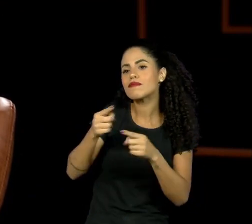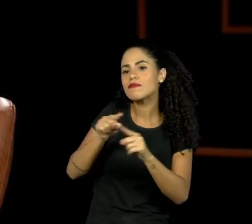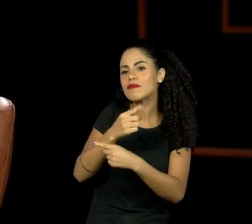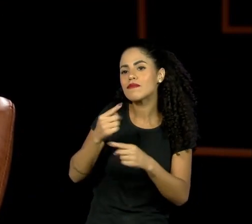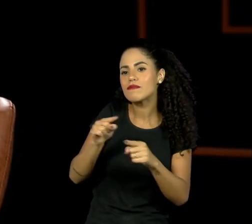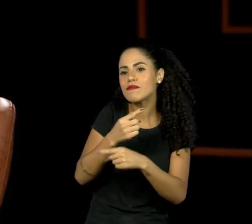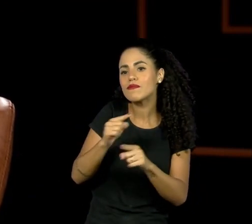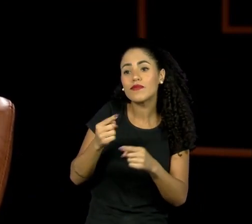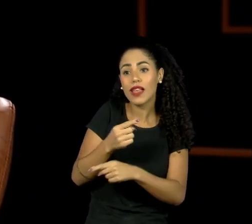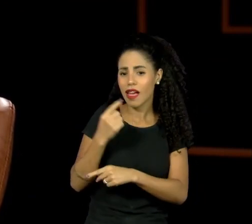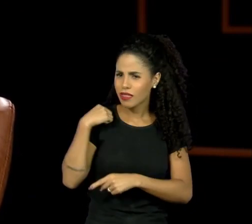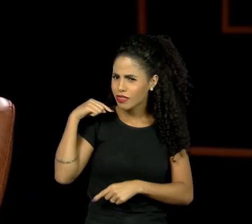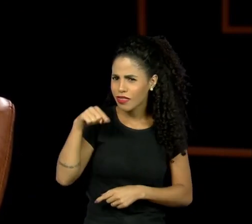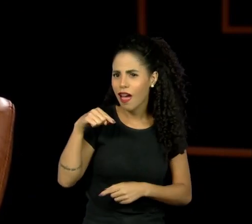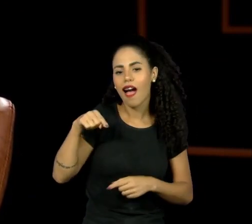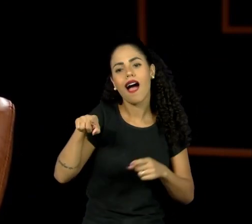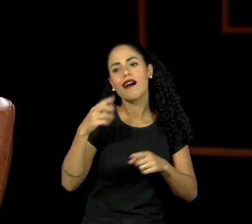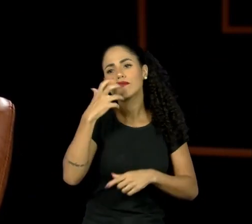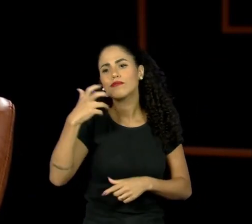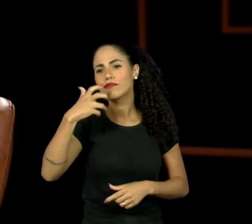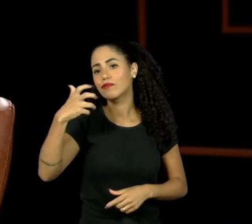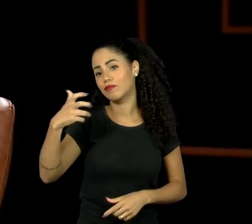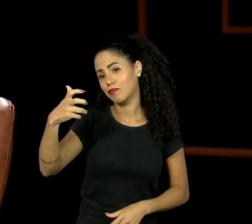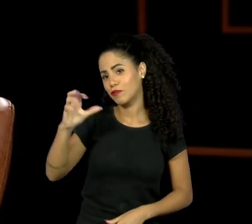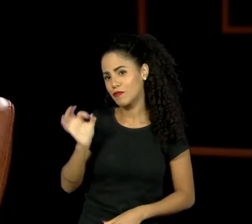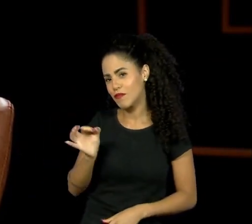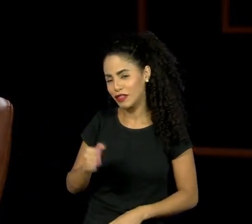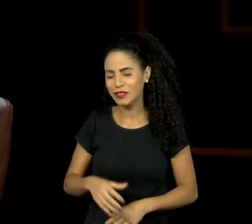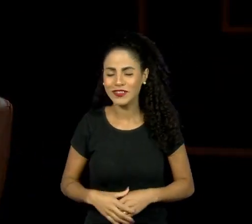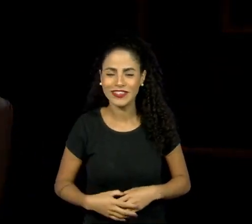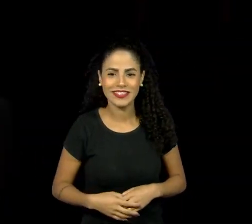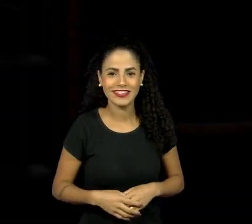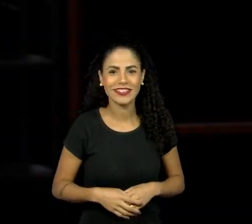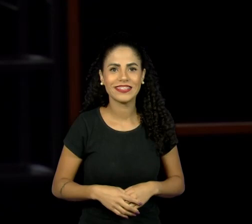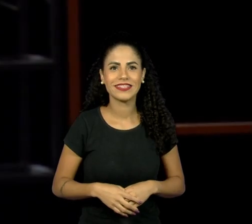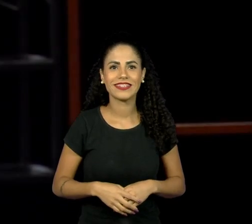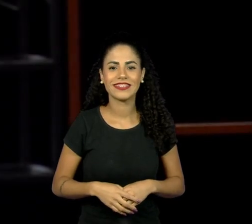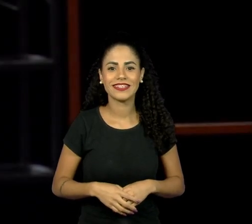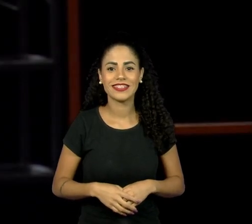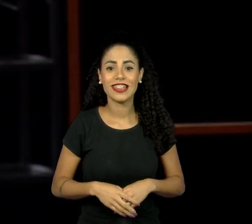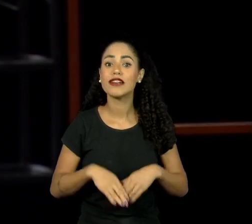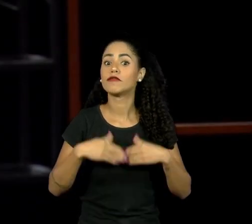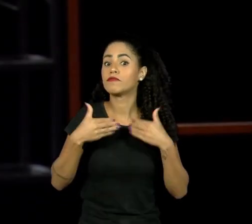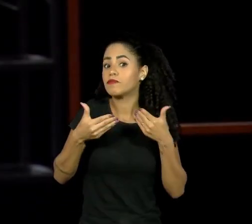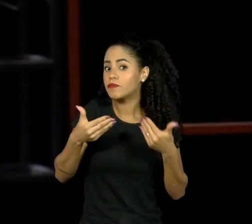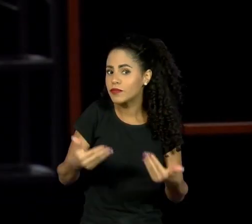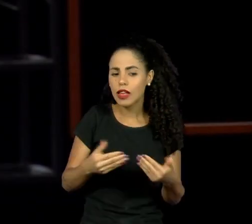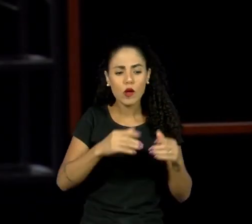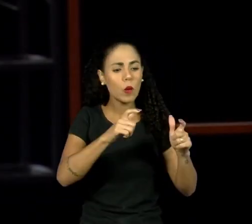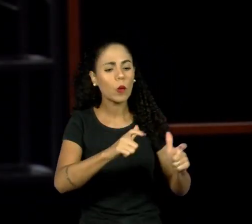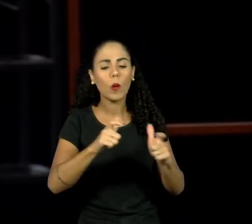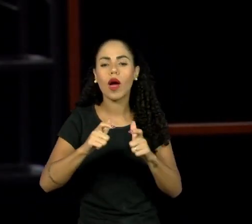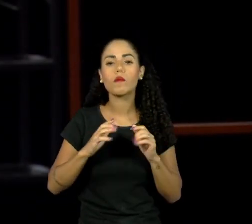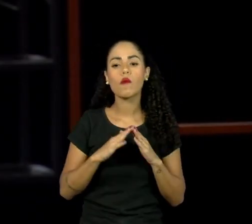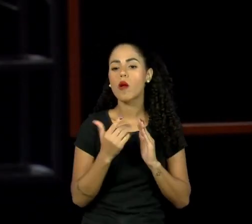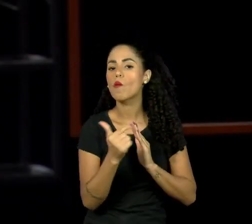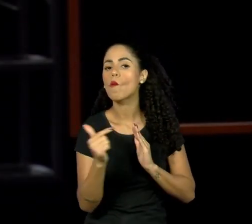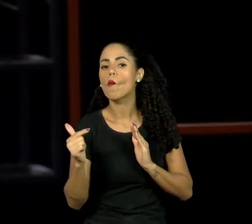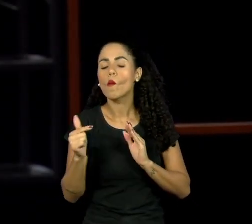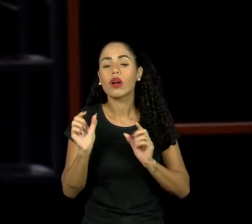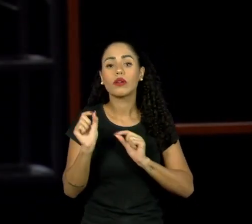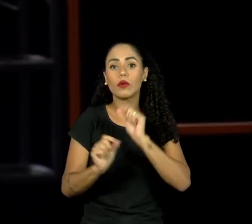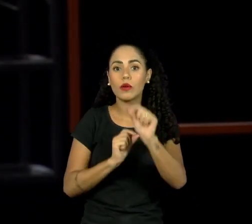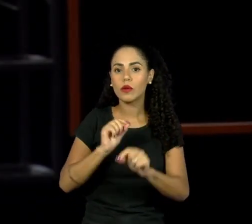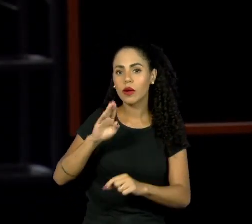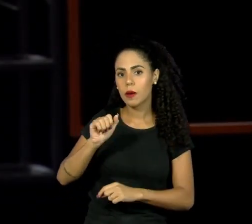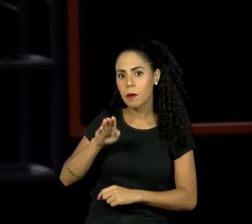tudo, faz quase tudo, mas ele é mudo. Sem lugar para morar em Salvador, Baby foi se